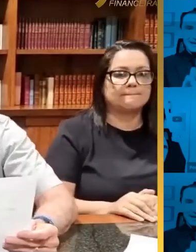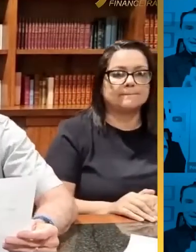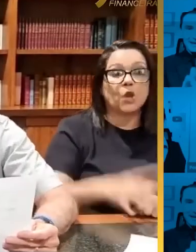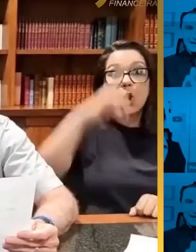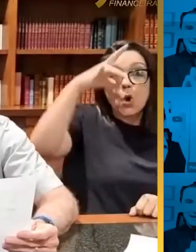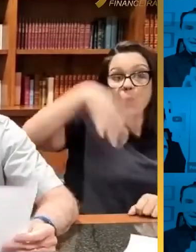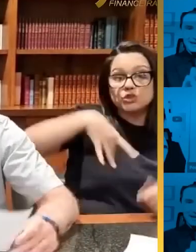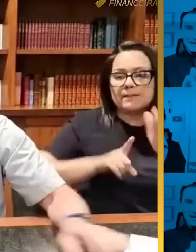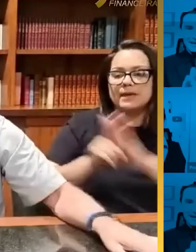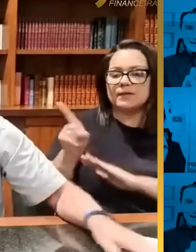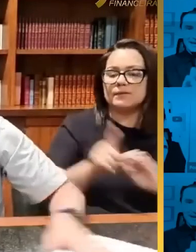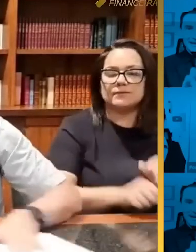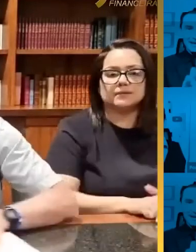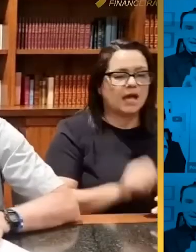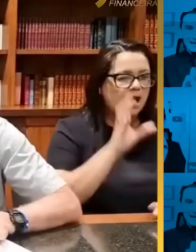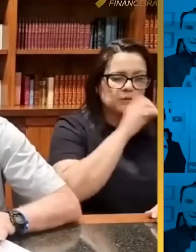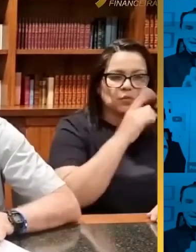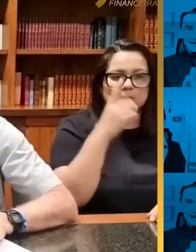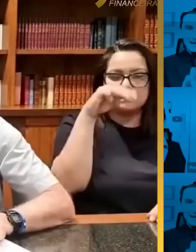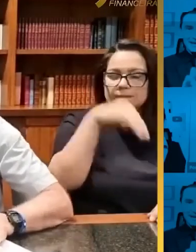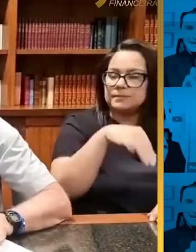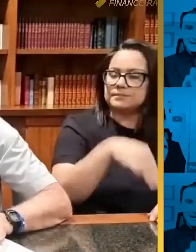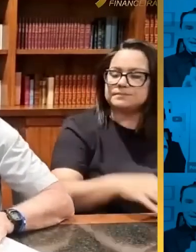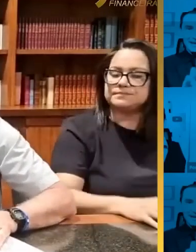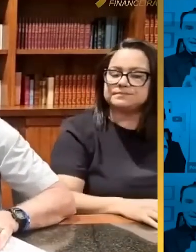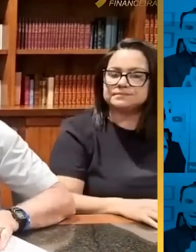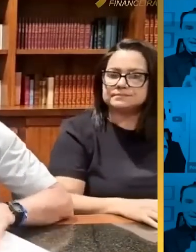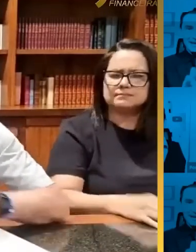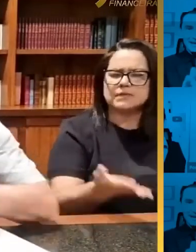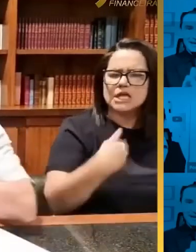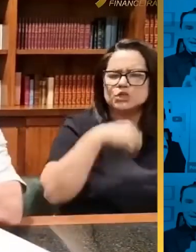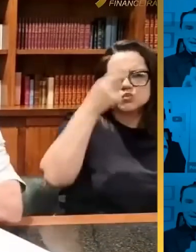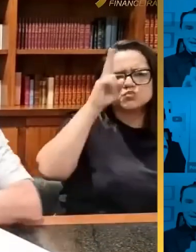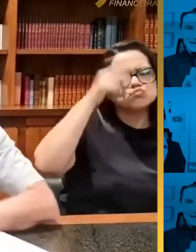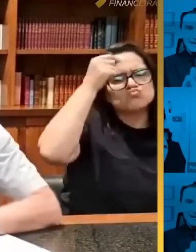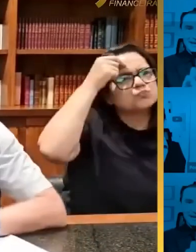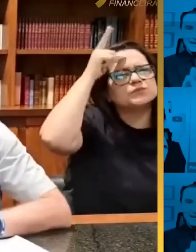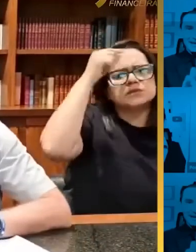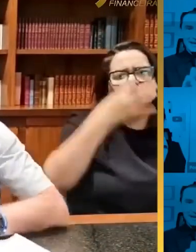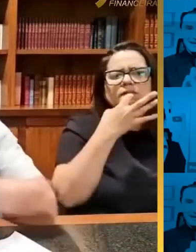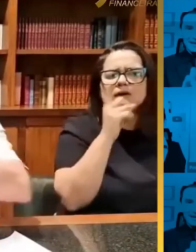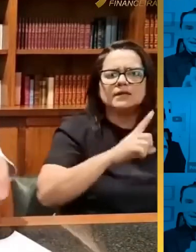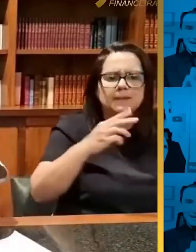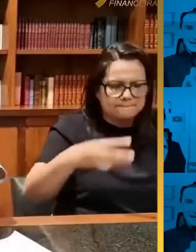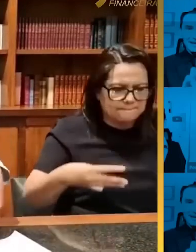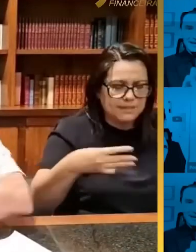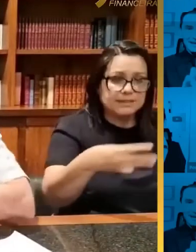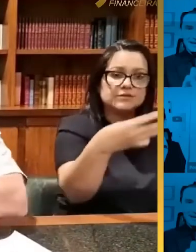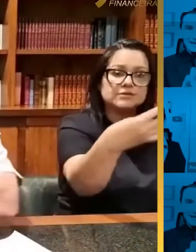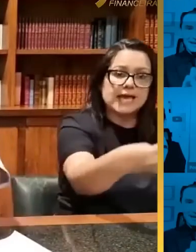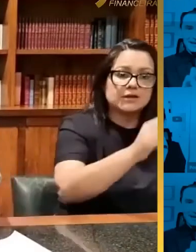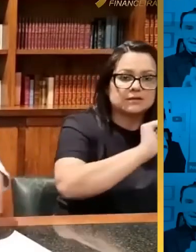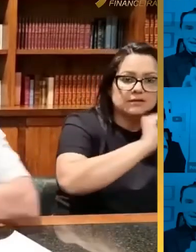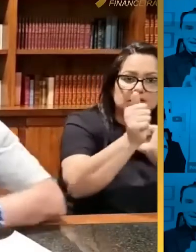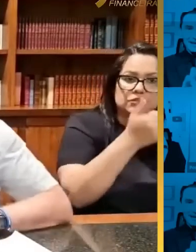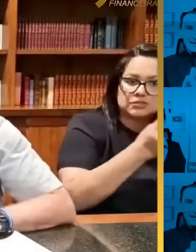Última pergunta, Marcelo. Rapidamente, um minuto. A gente não ouvia falar no passado que o Ministério do